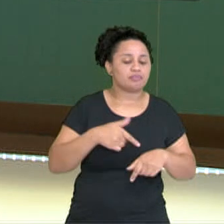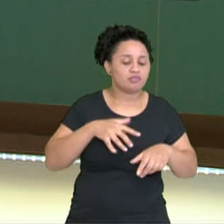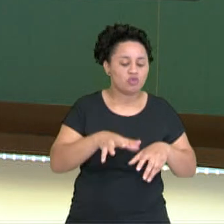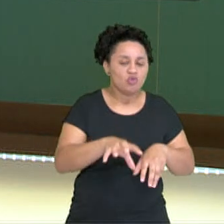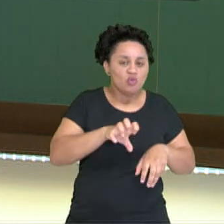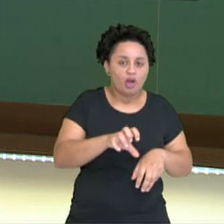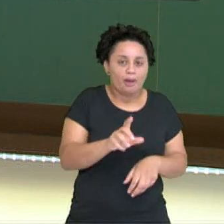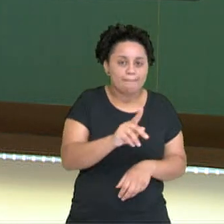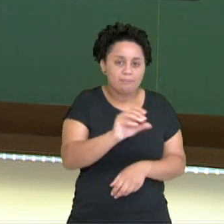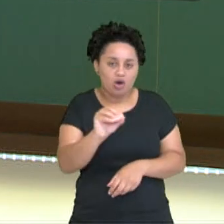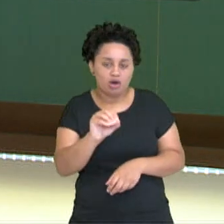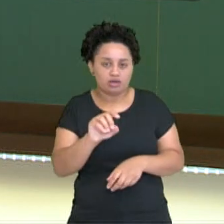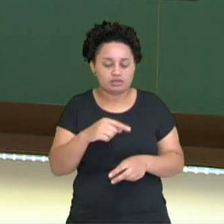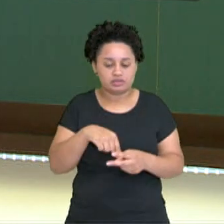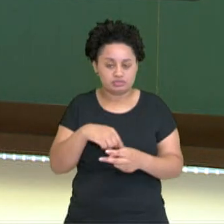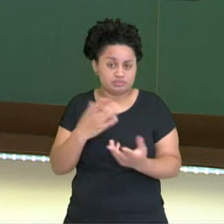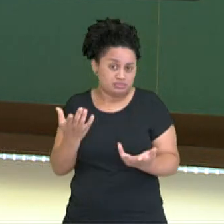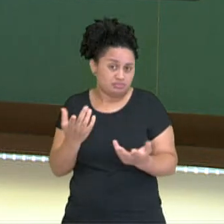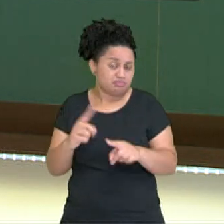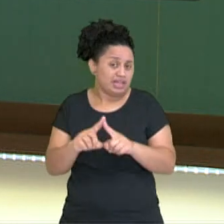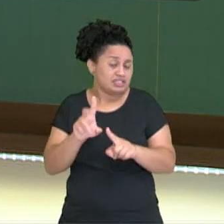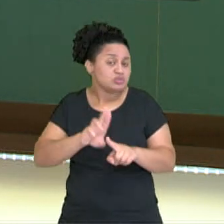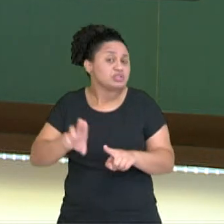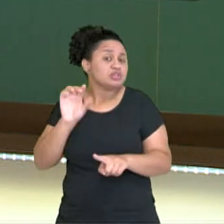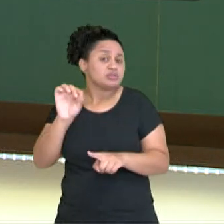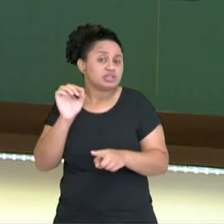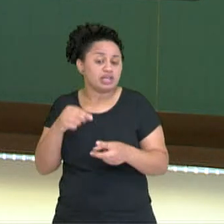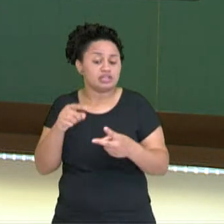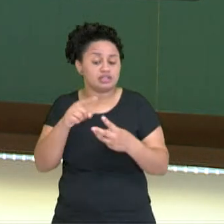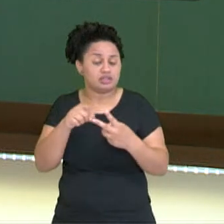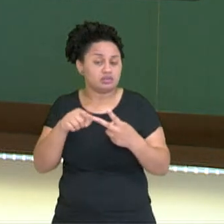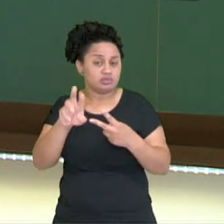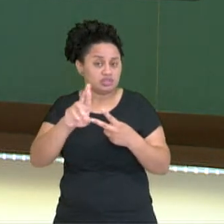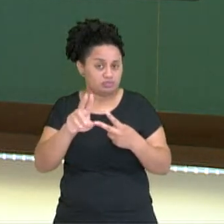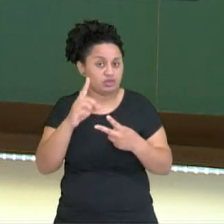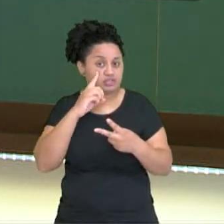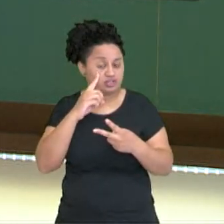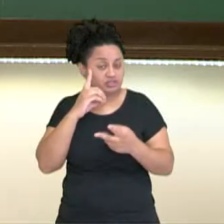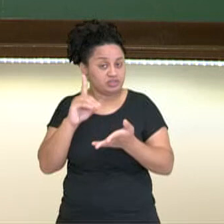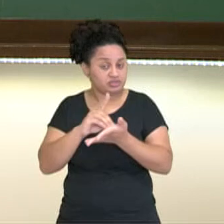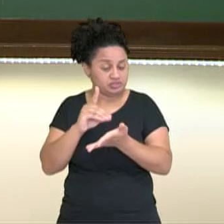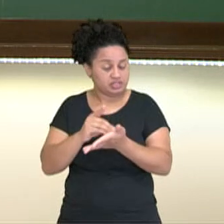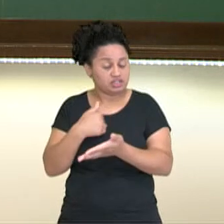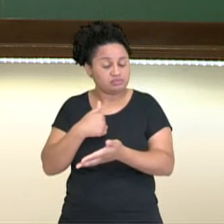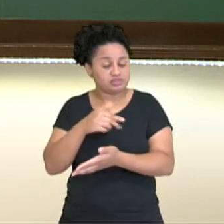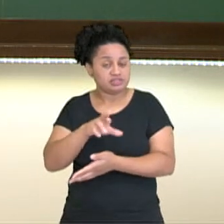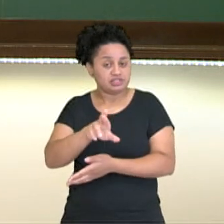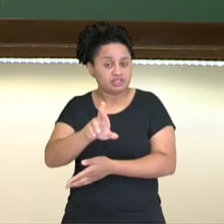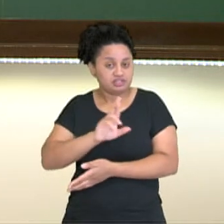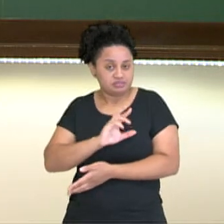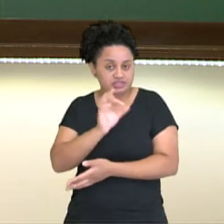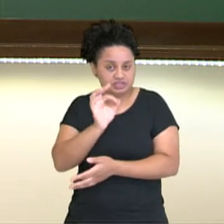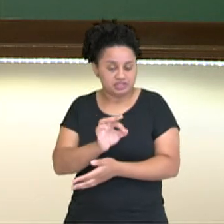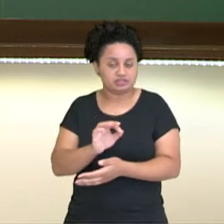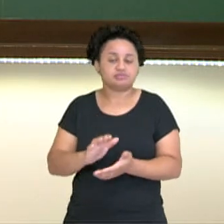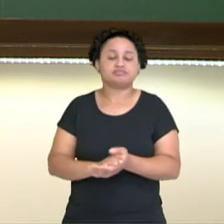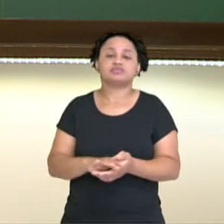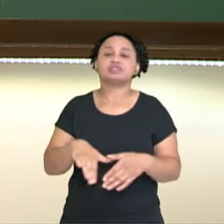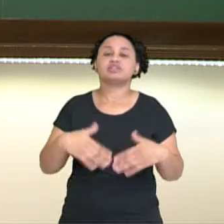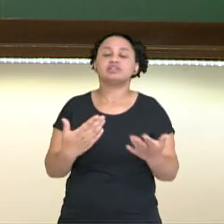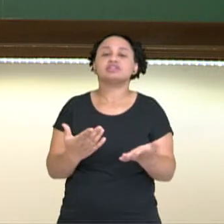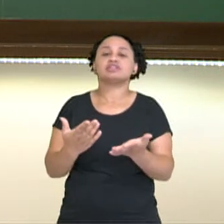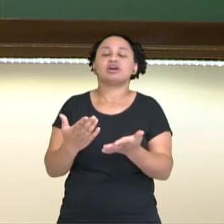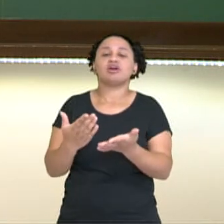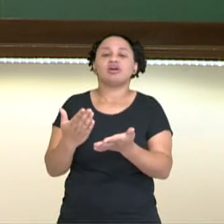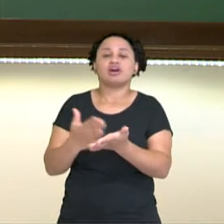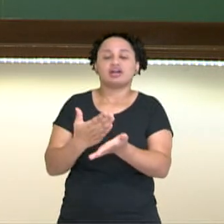2 alternativas. Vá até o dicionário para poder ver o que significa para então marcar a resposta correta. Então no caderno de vocês podem colocar número